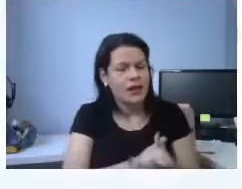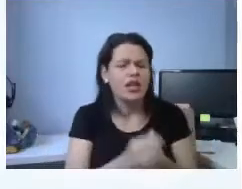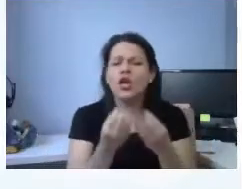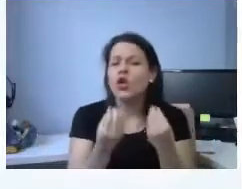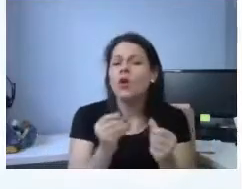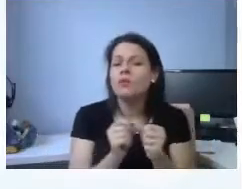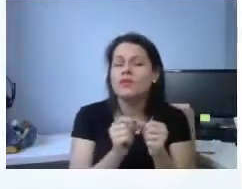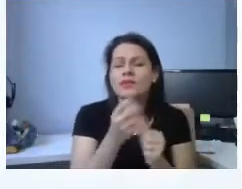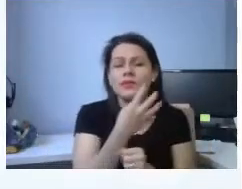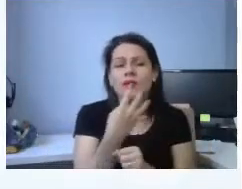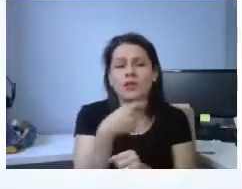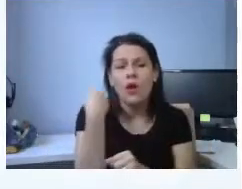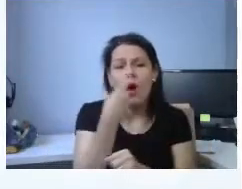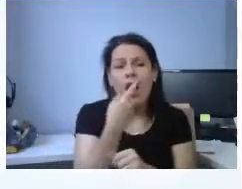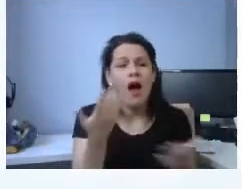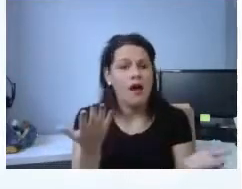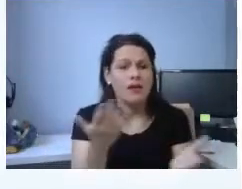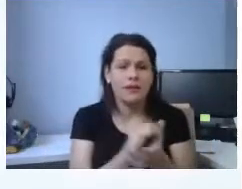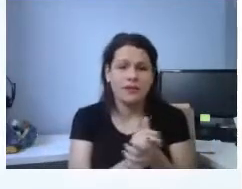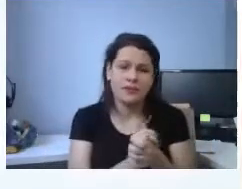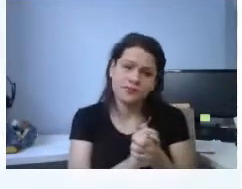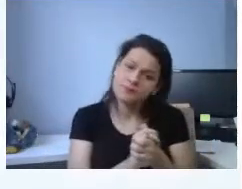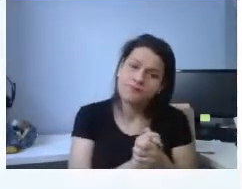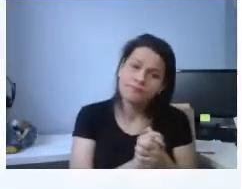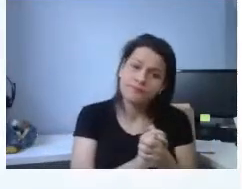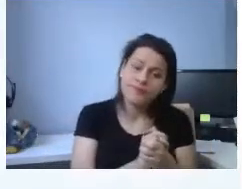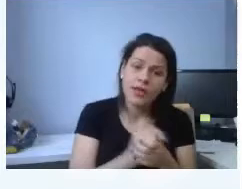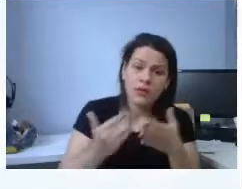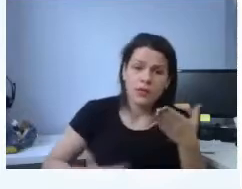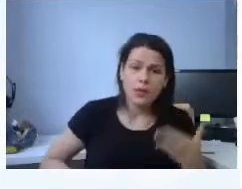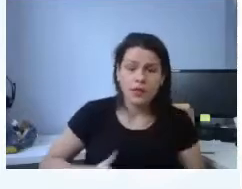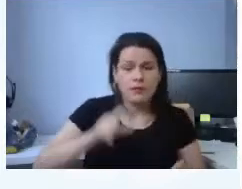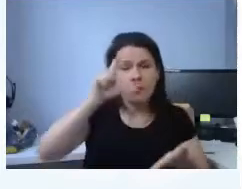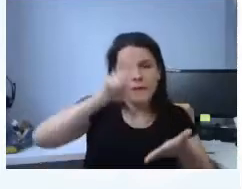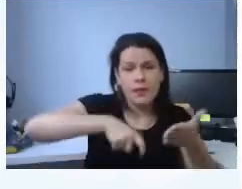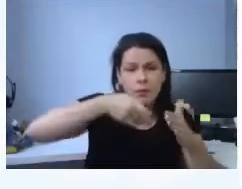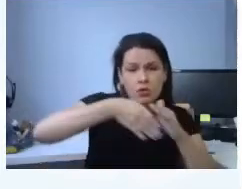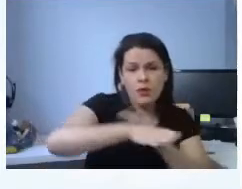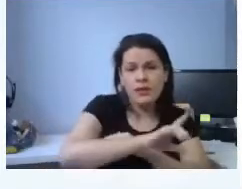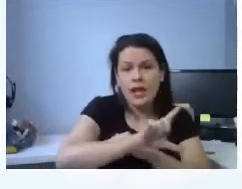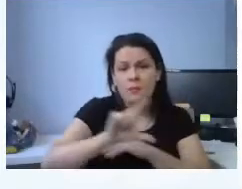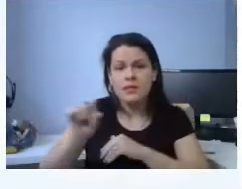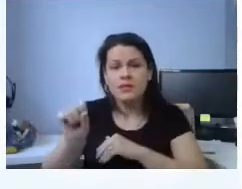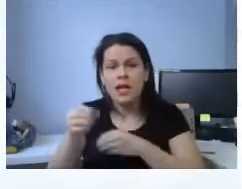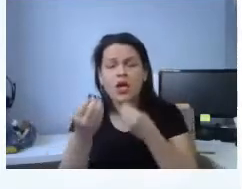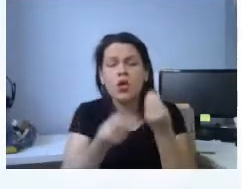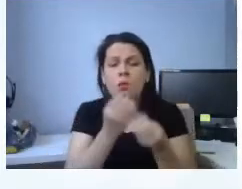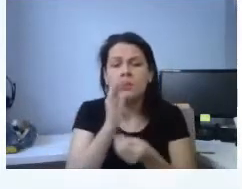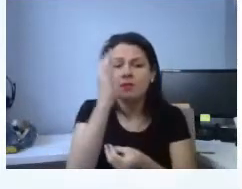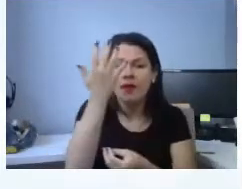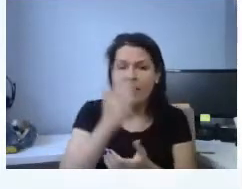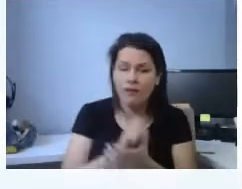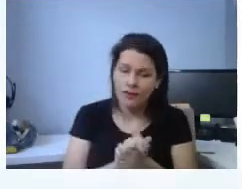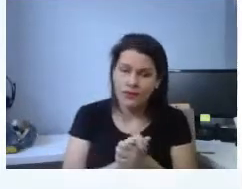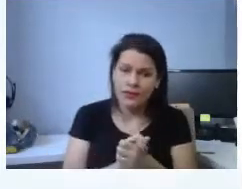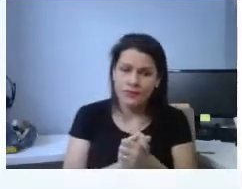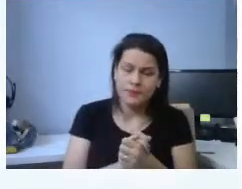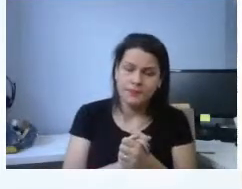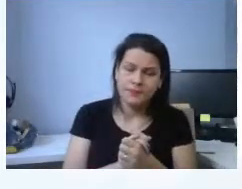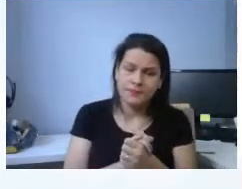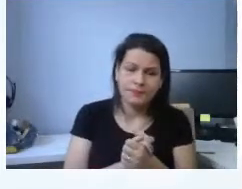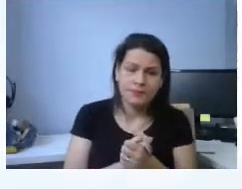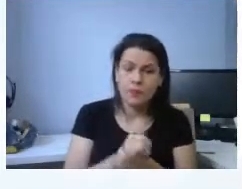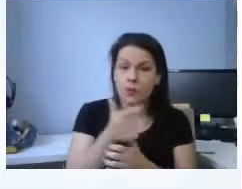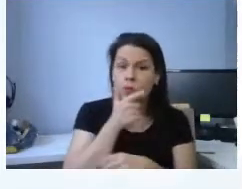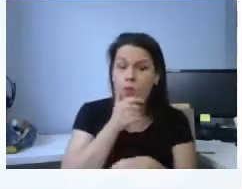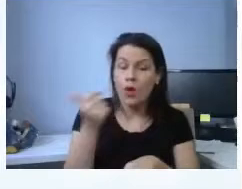cumprir, né? O trabalhador vai bater ponto, enfim, como é que vai ser? O patrão